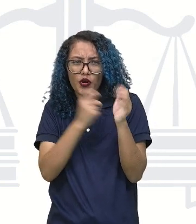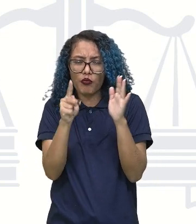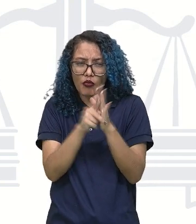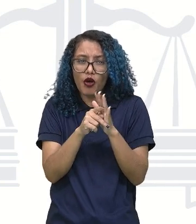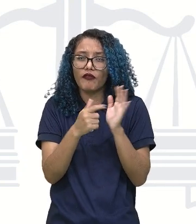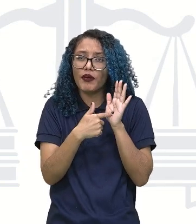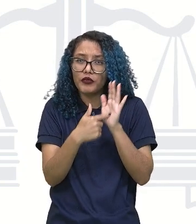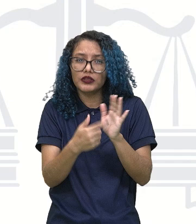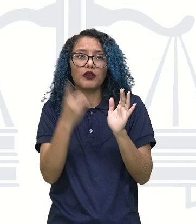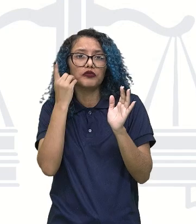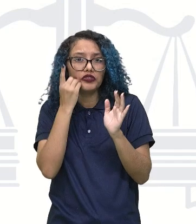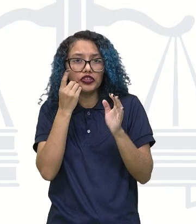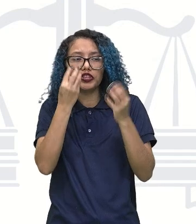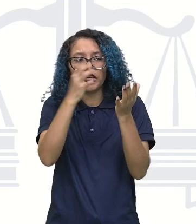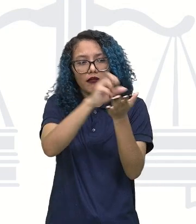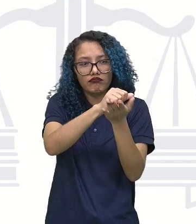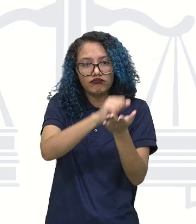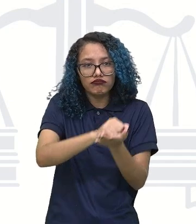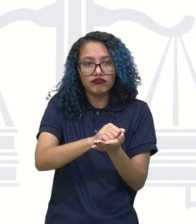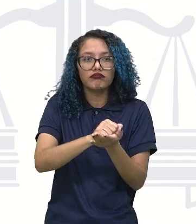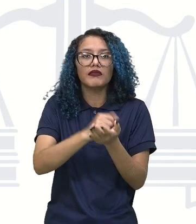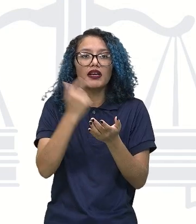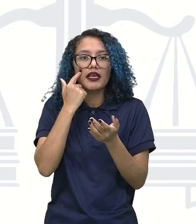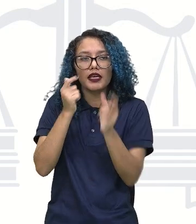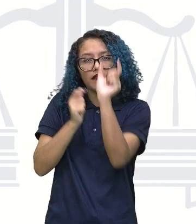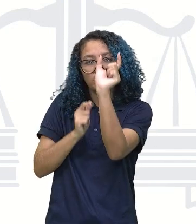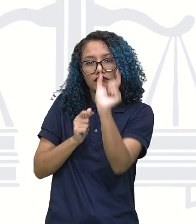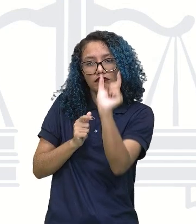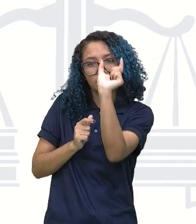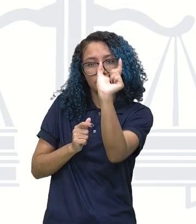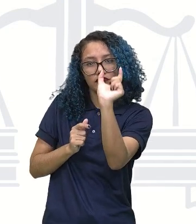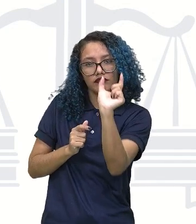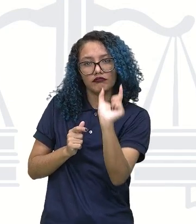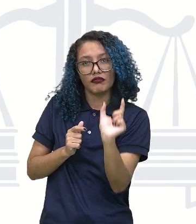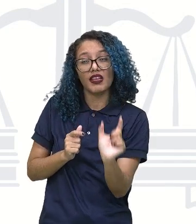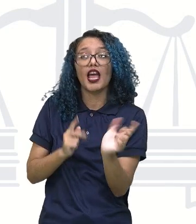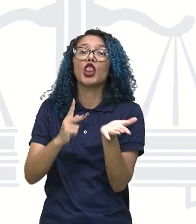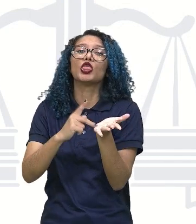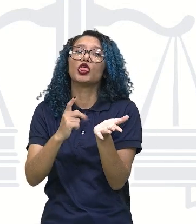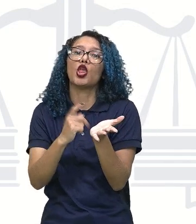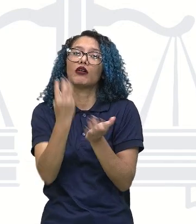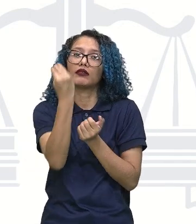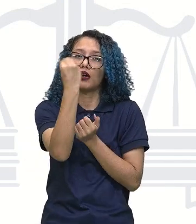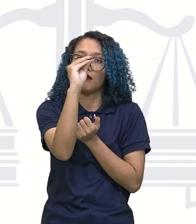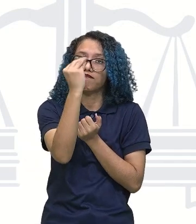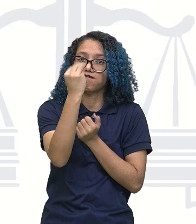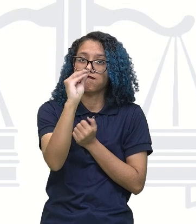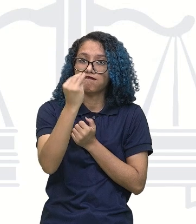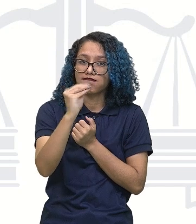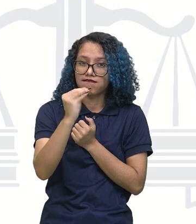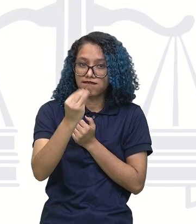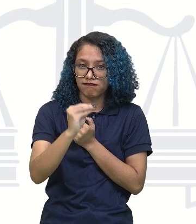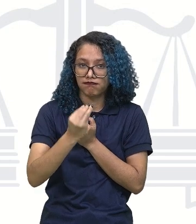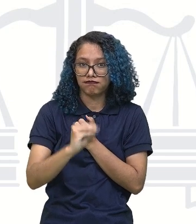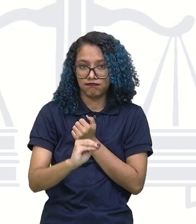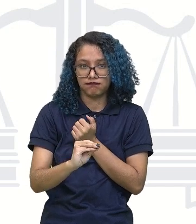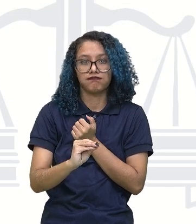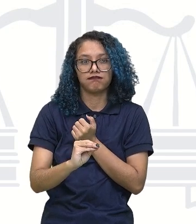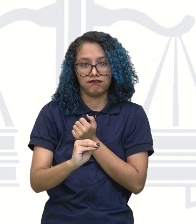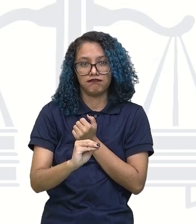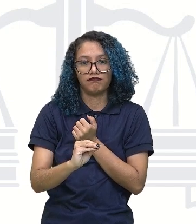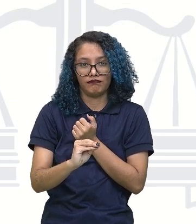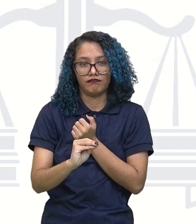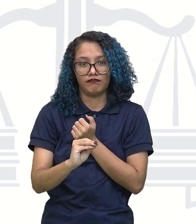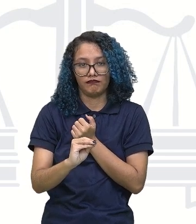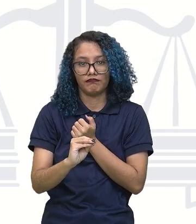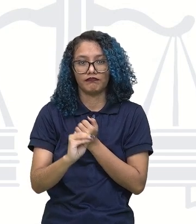E aqui, nessa caixinha, é aonde você vai colocar a nota. Olha, para lançar a nota, você vai clicar no botão correspondente,